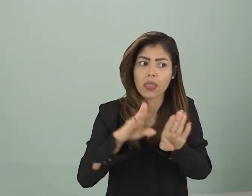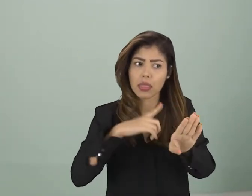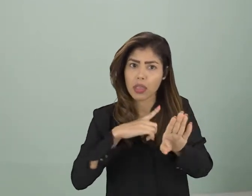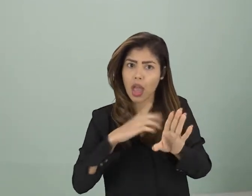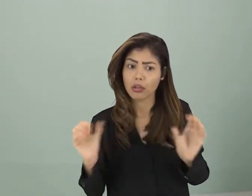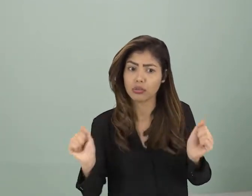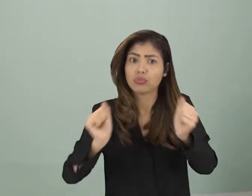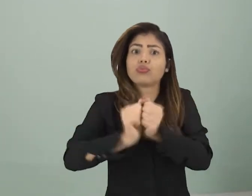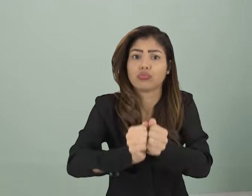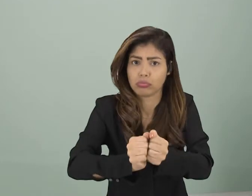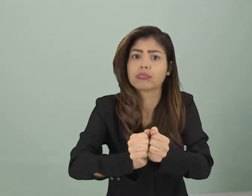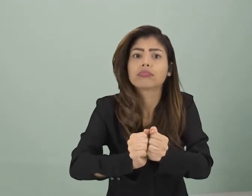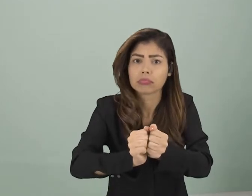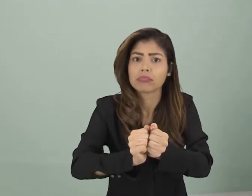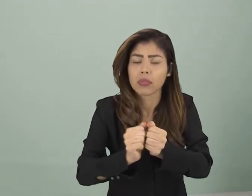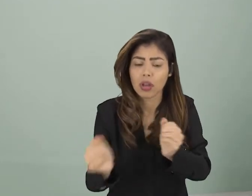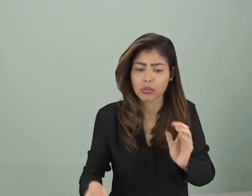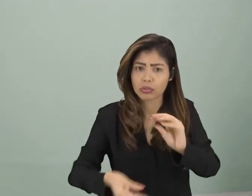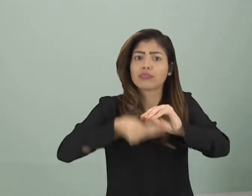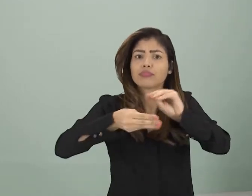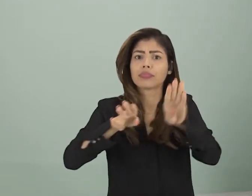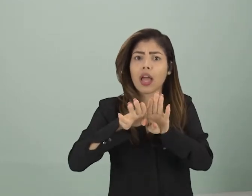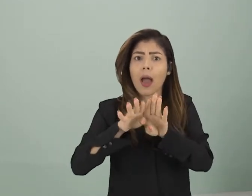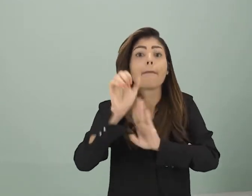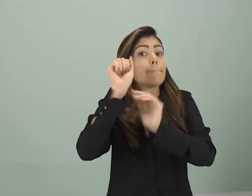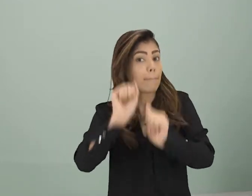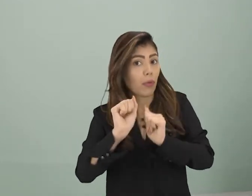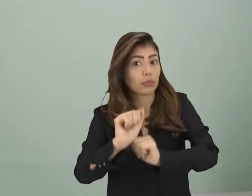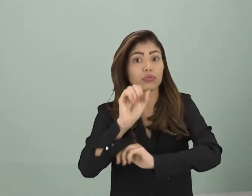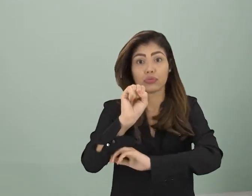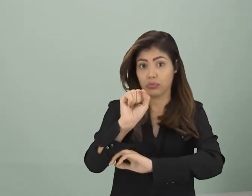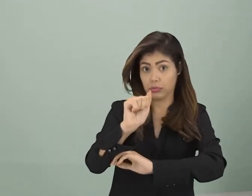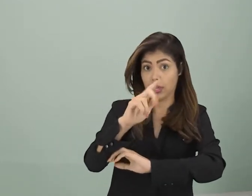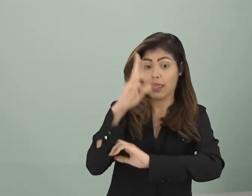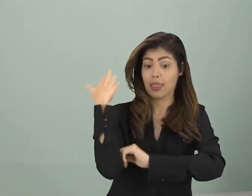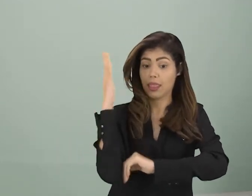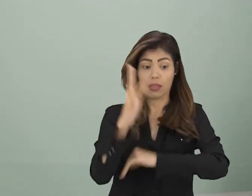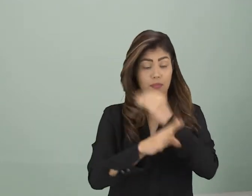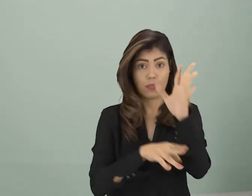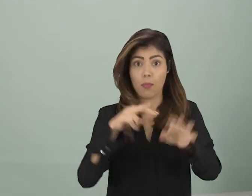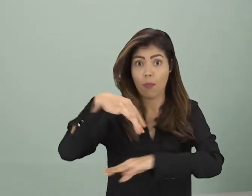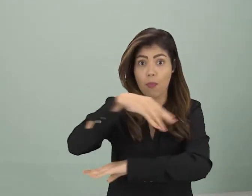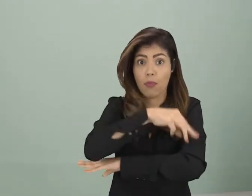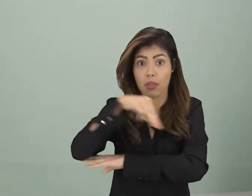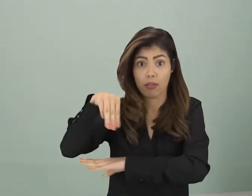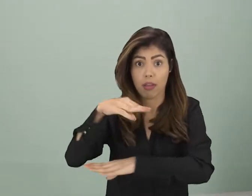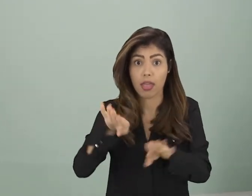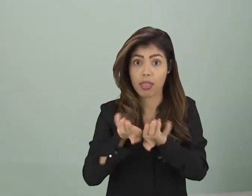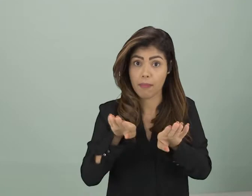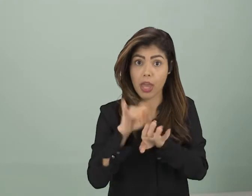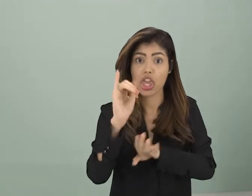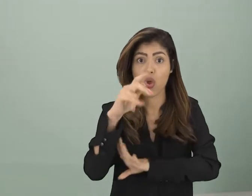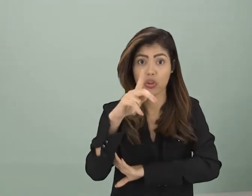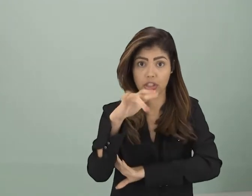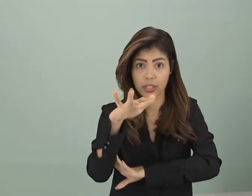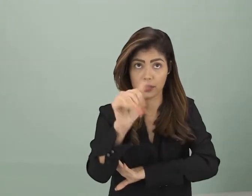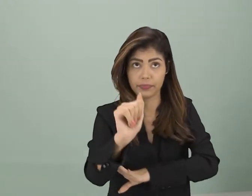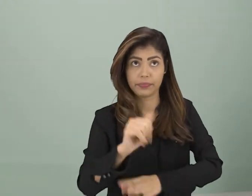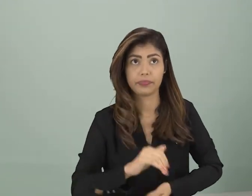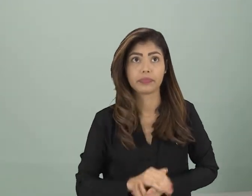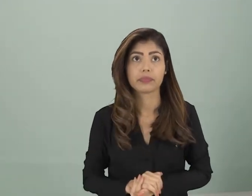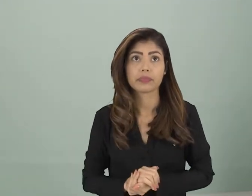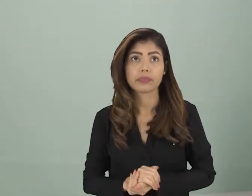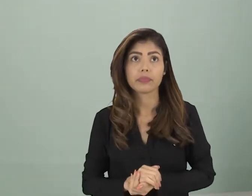mais o solvente. E esse soluto ele pode ser de natureza molecular ou pode ser de natureza iônica. Nós vamos falar um pouco mais sobre isso agora.